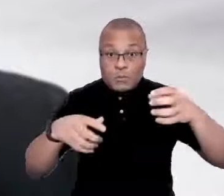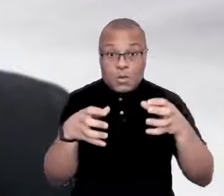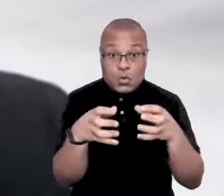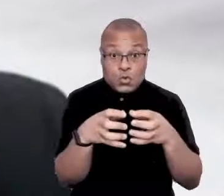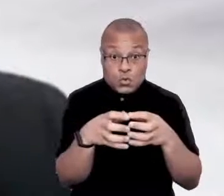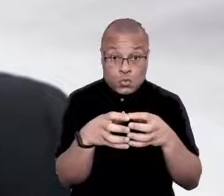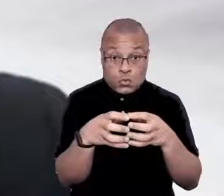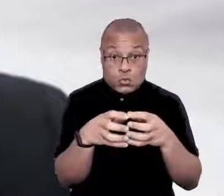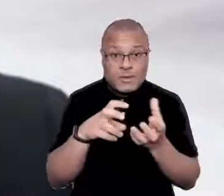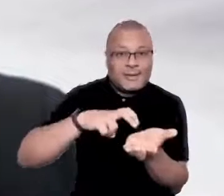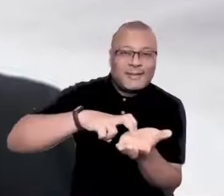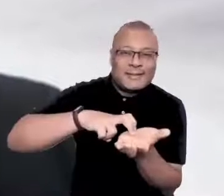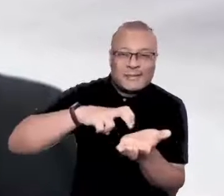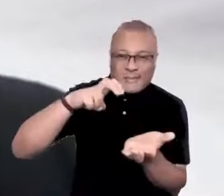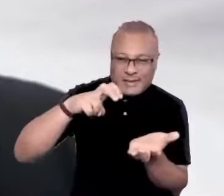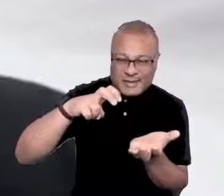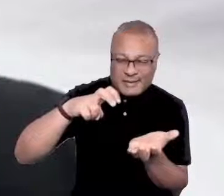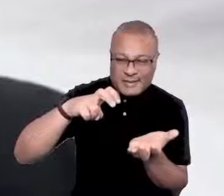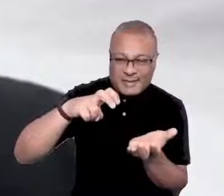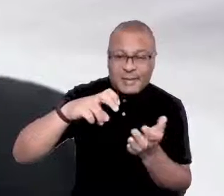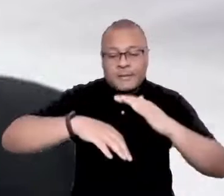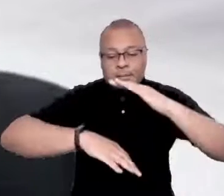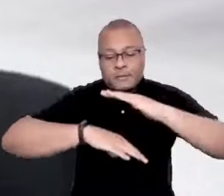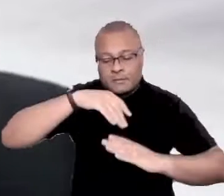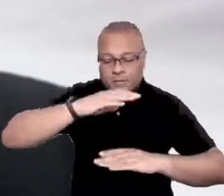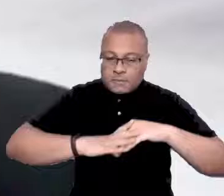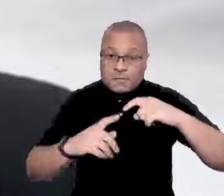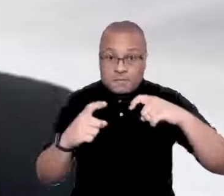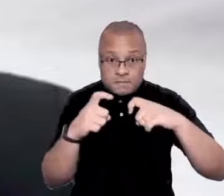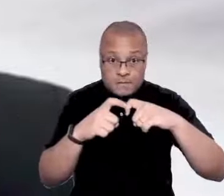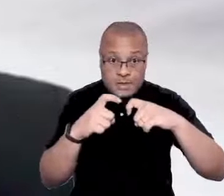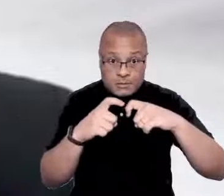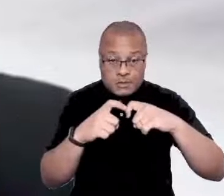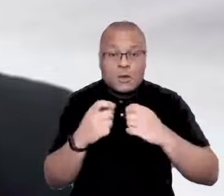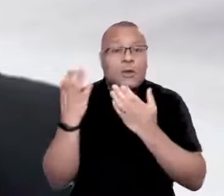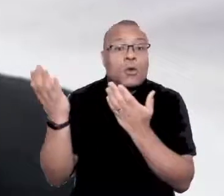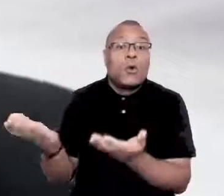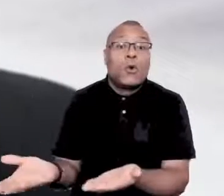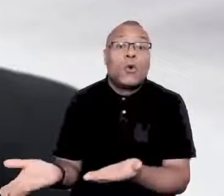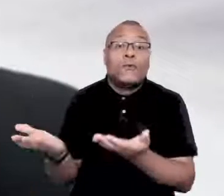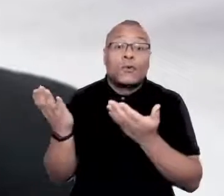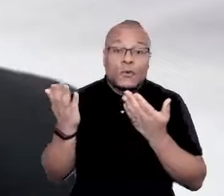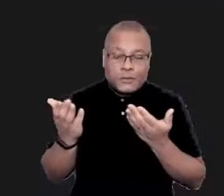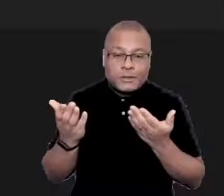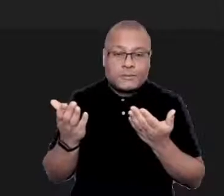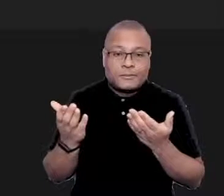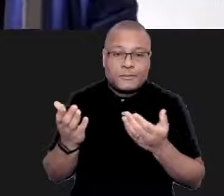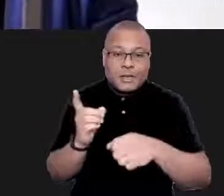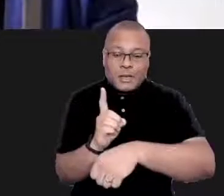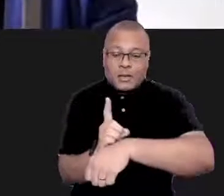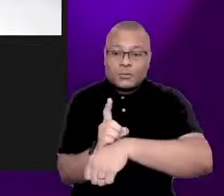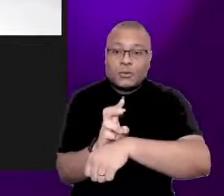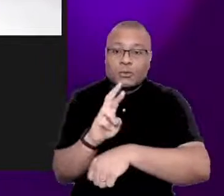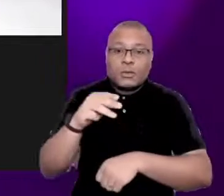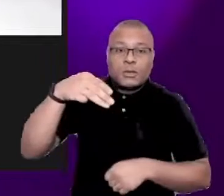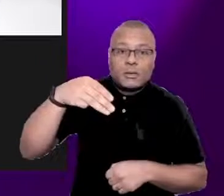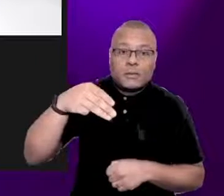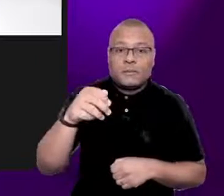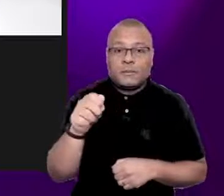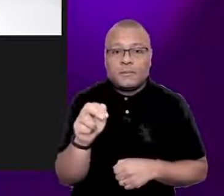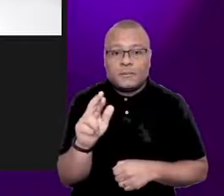né, dessa nossa manhã na mesa de práticas médicas, eu quero convidar aqui a doutora Márcia